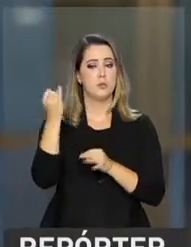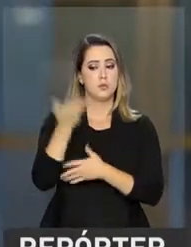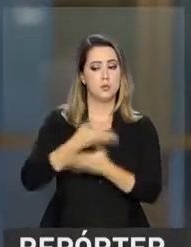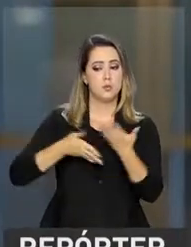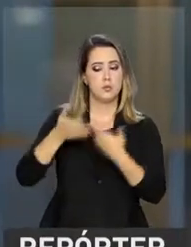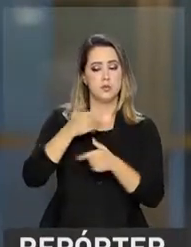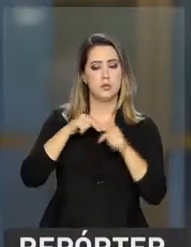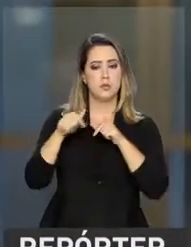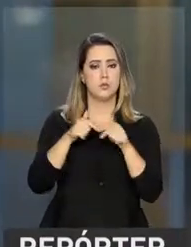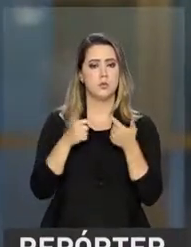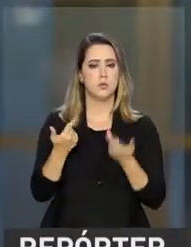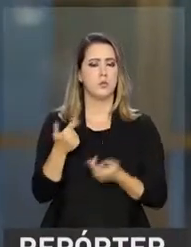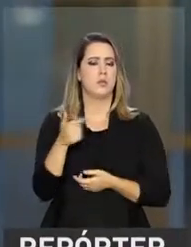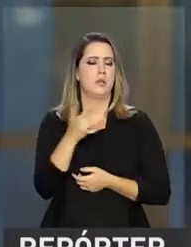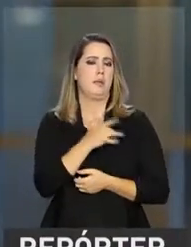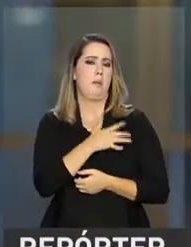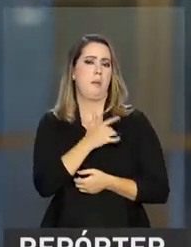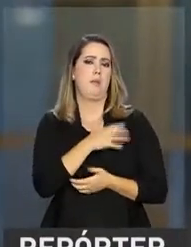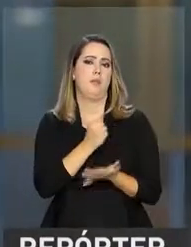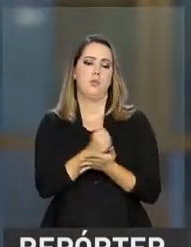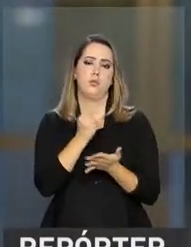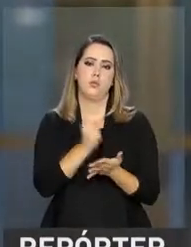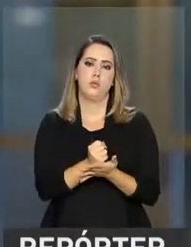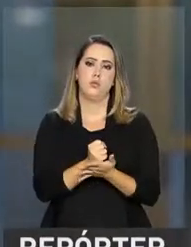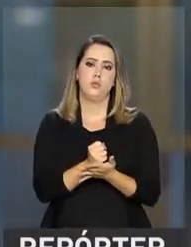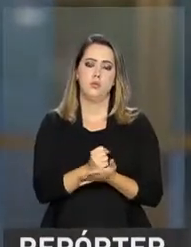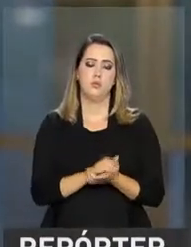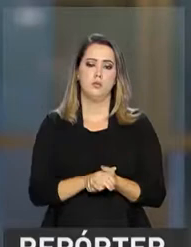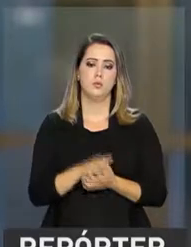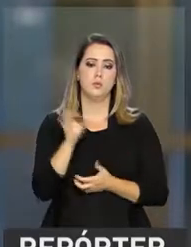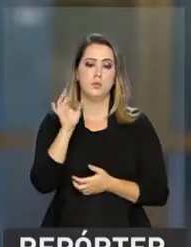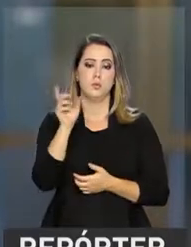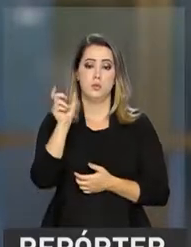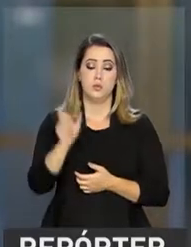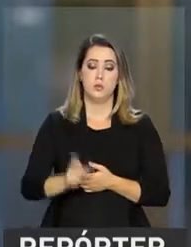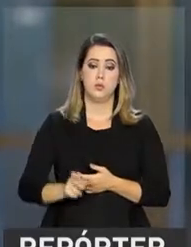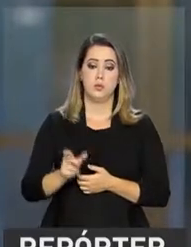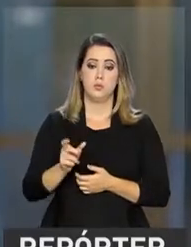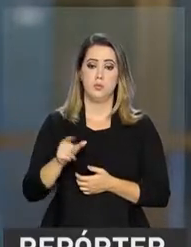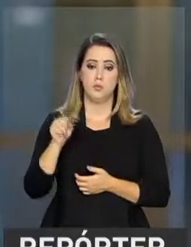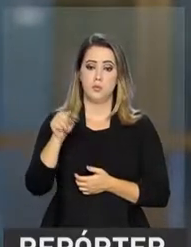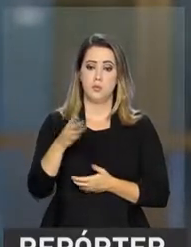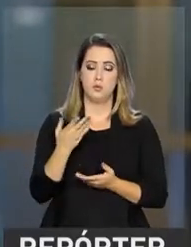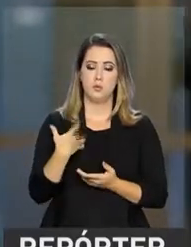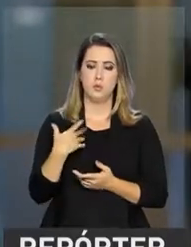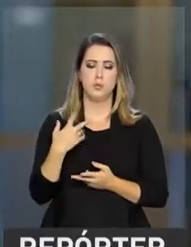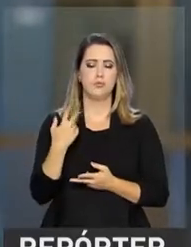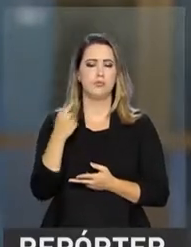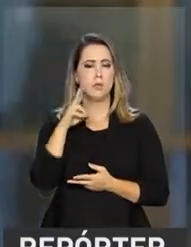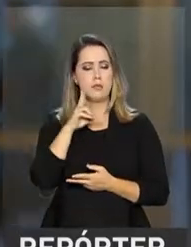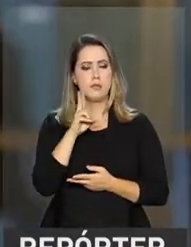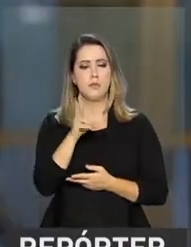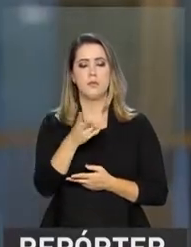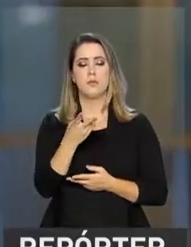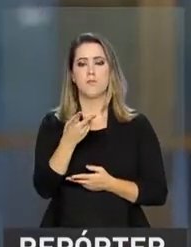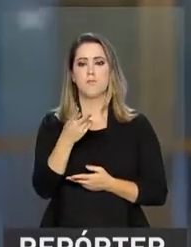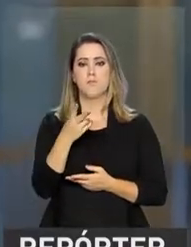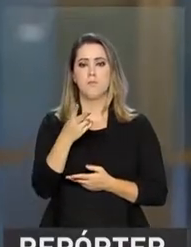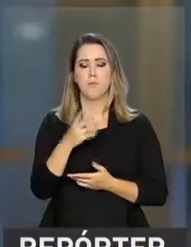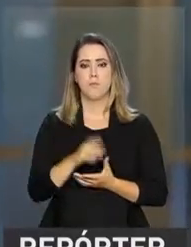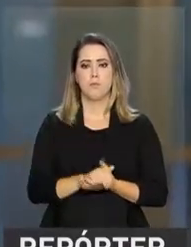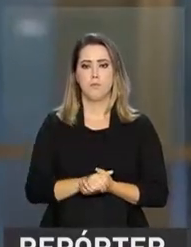não fica com medo de contratar somente com esse aspecto quando você dá